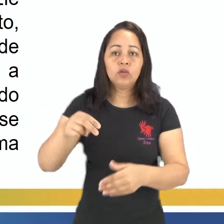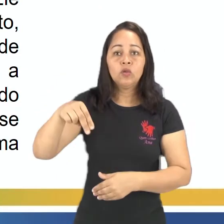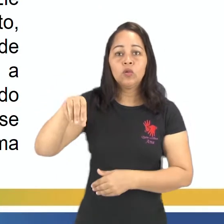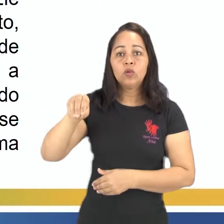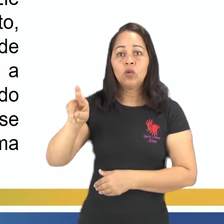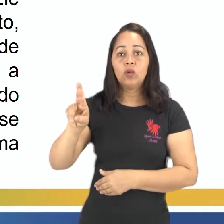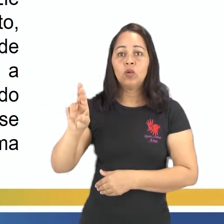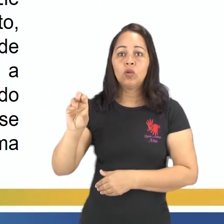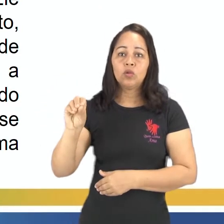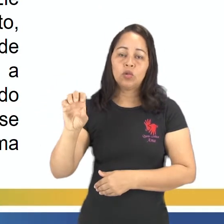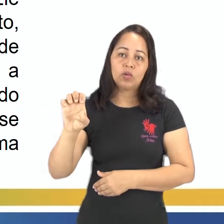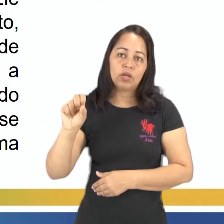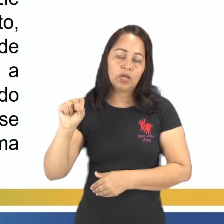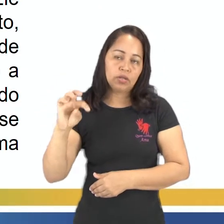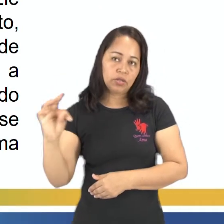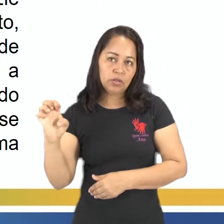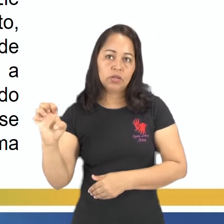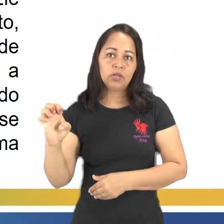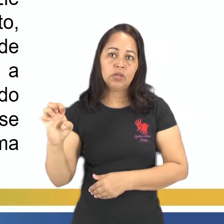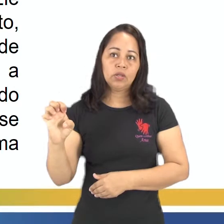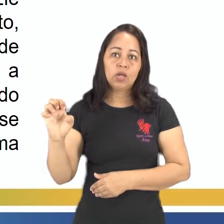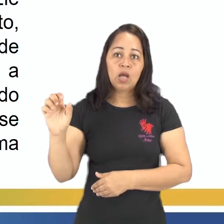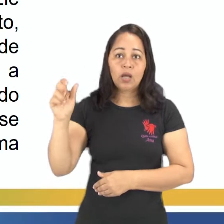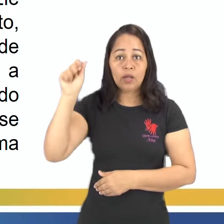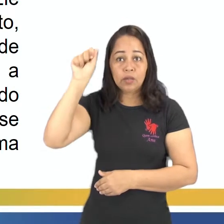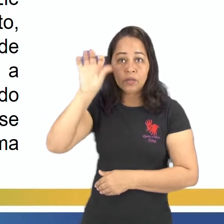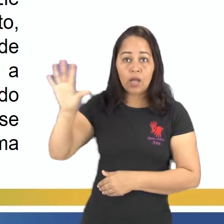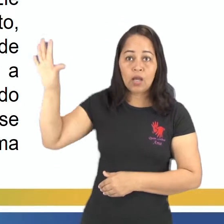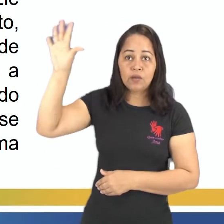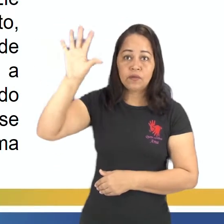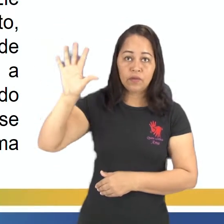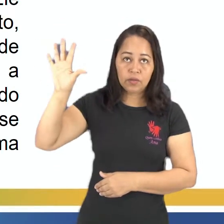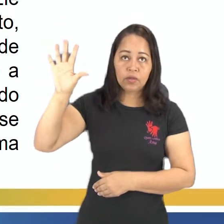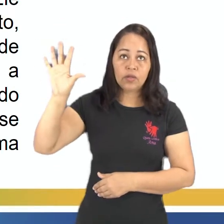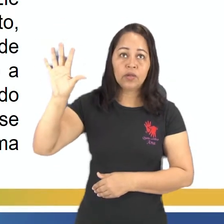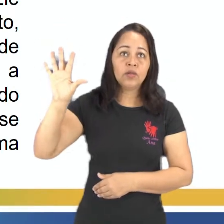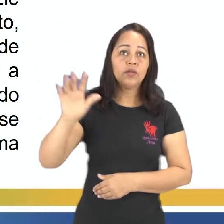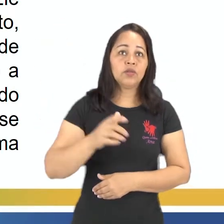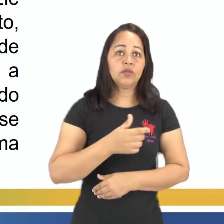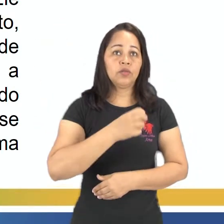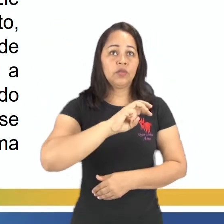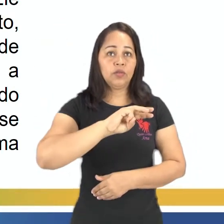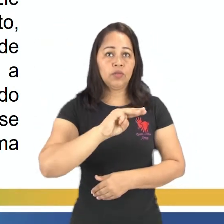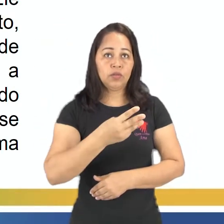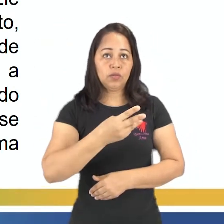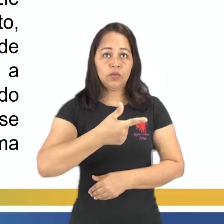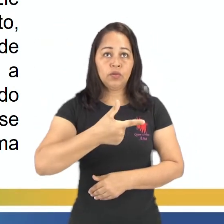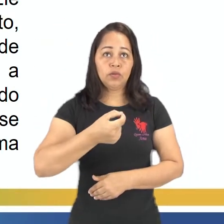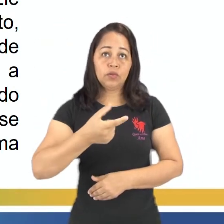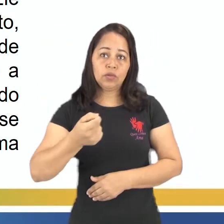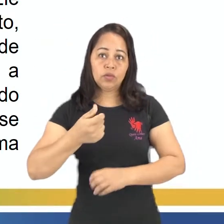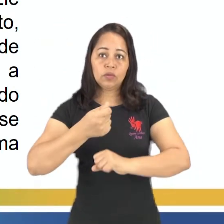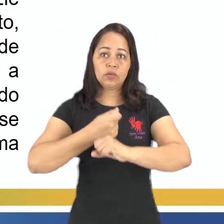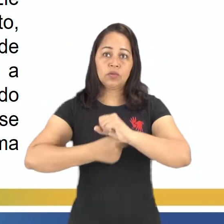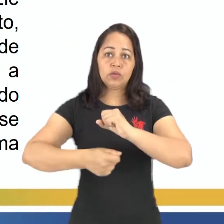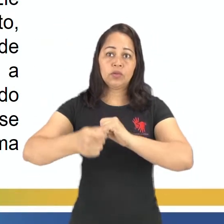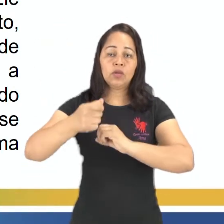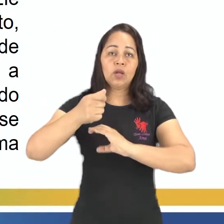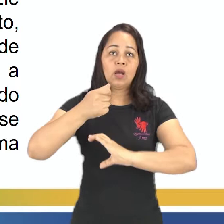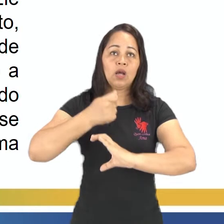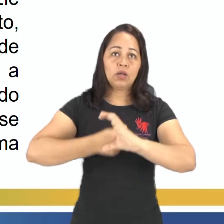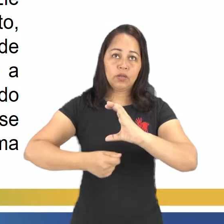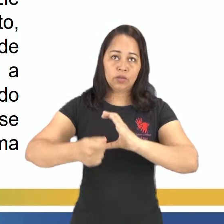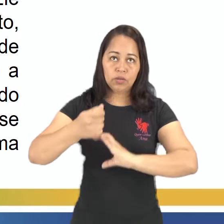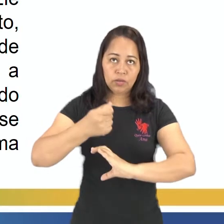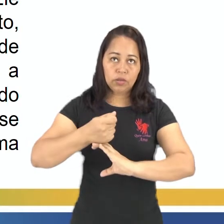África, no Vale do Rio Nilo, desde aproximadamente o ano de 3200 a.C., até os